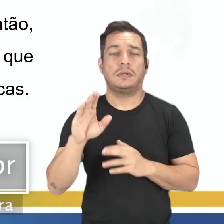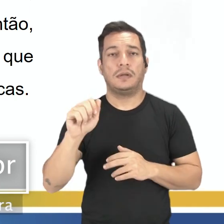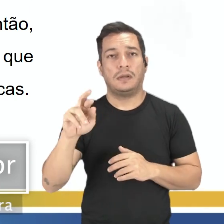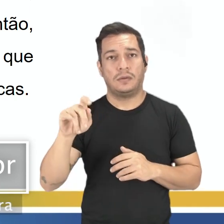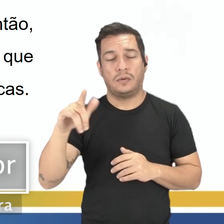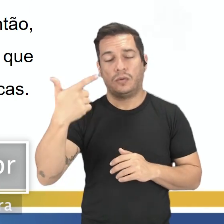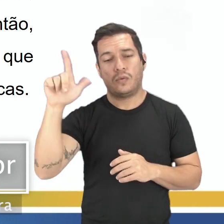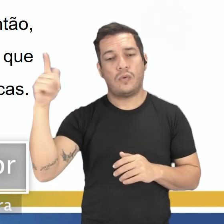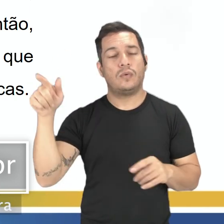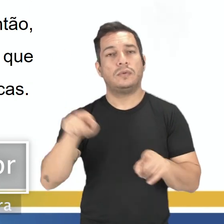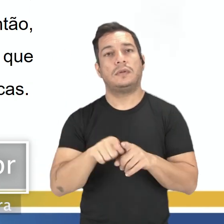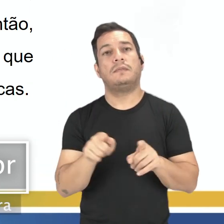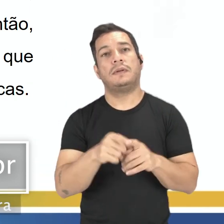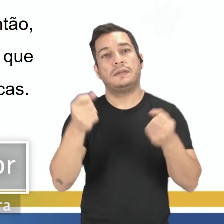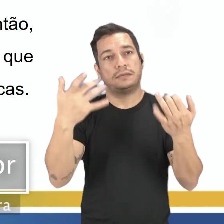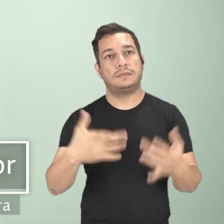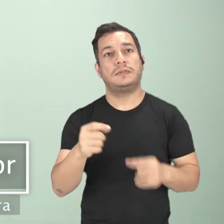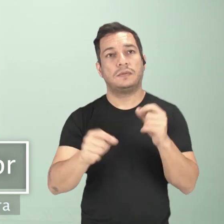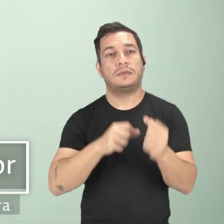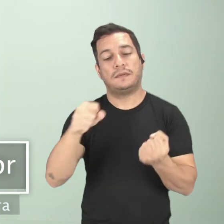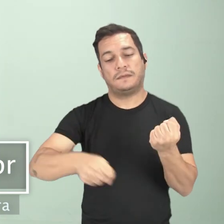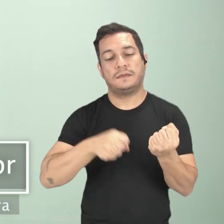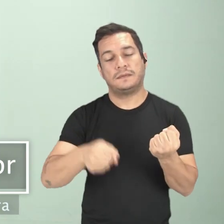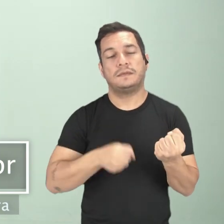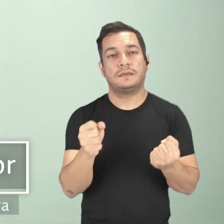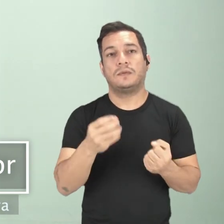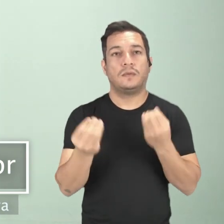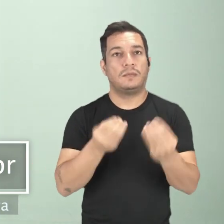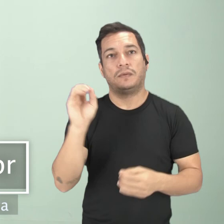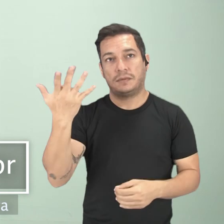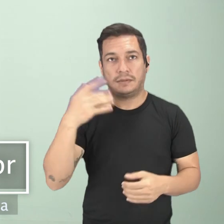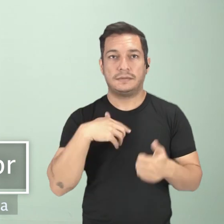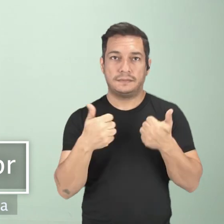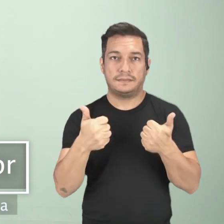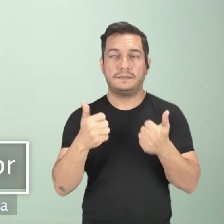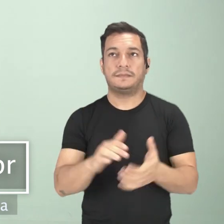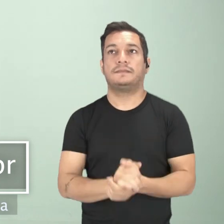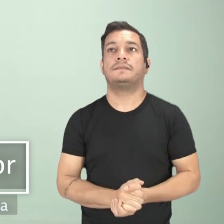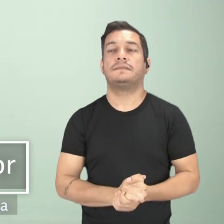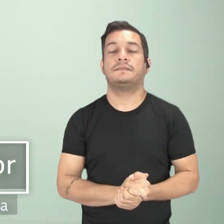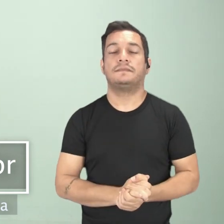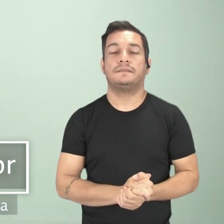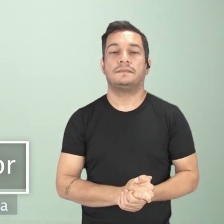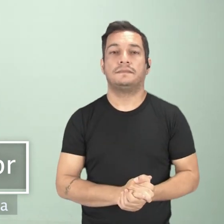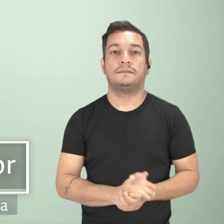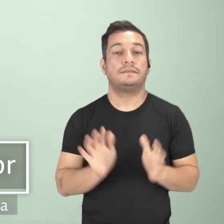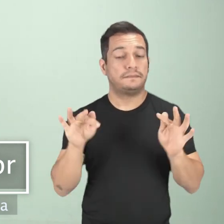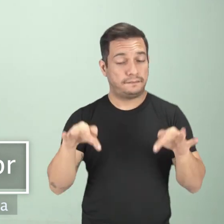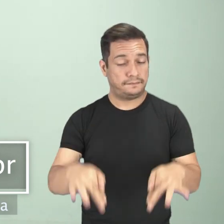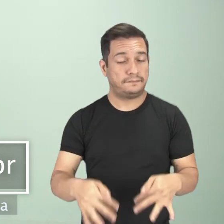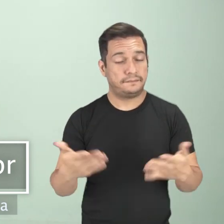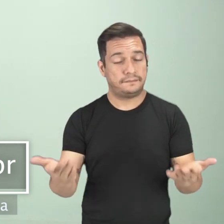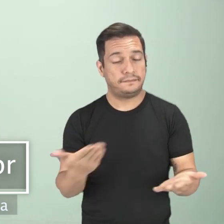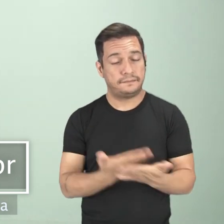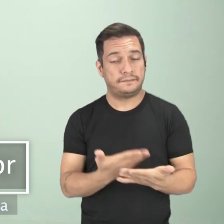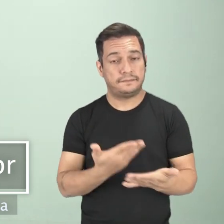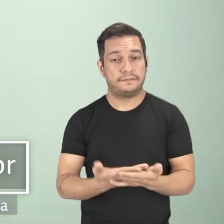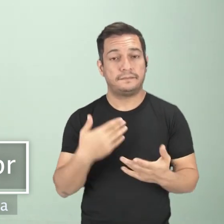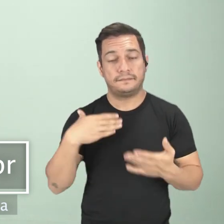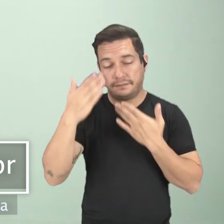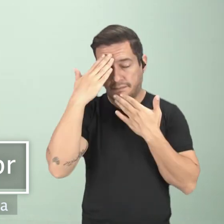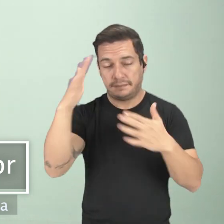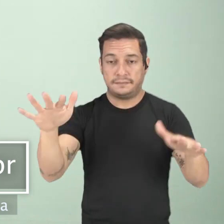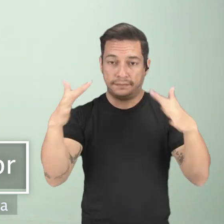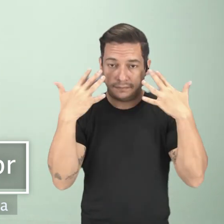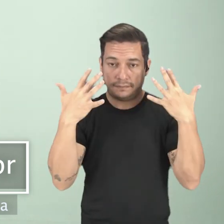outros ciclos também que descrevem o funcionamento das máquinas térmicas, tá bom? Então, pessoal, vamos chegando aí no fim da nossa aula. Agradeço